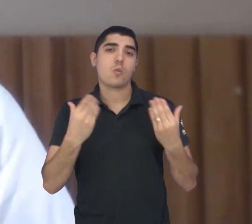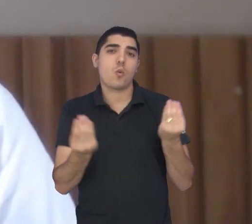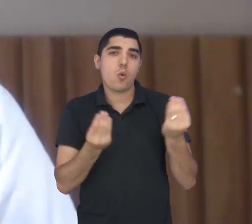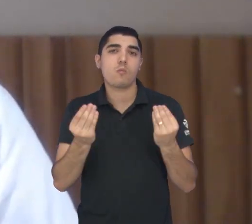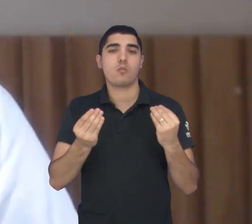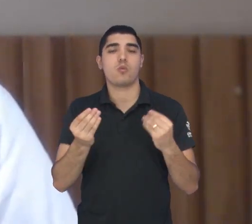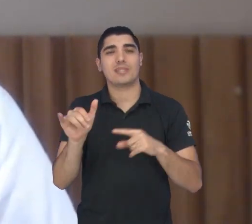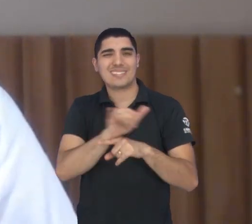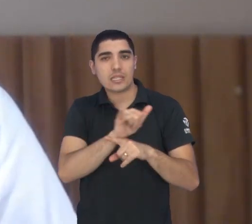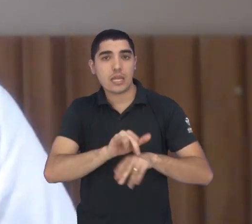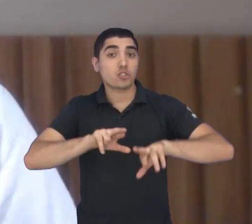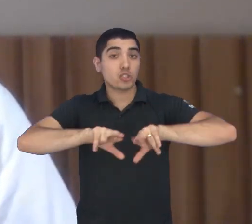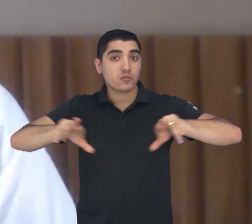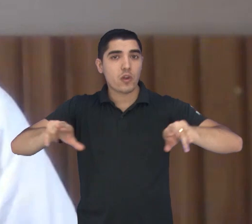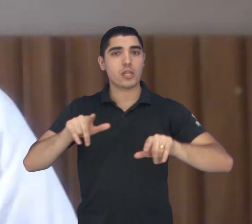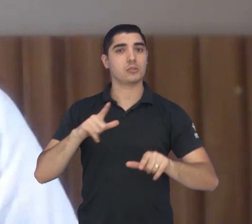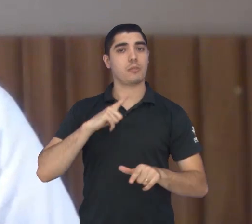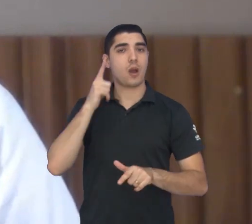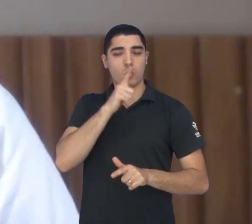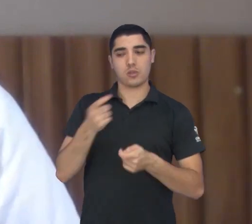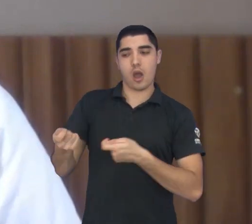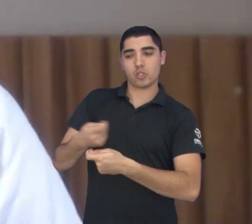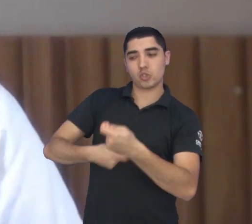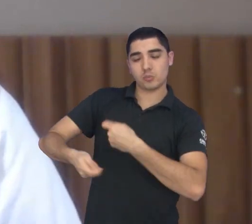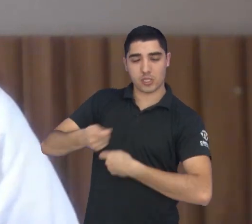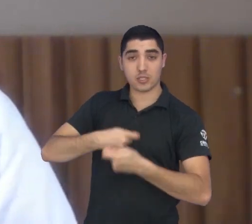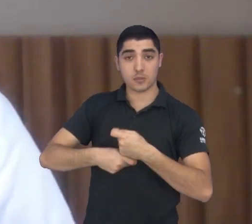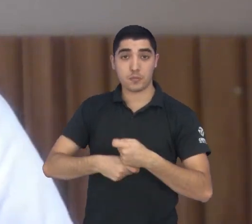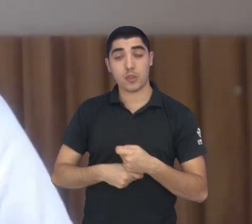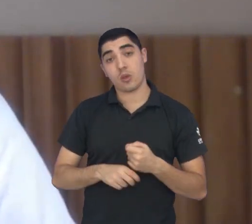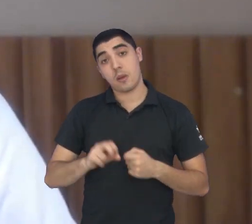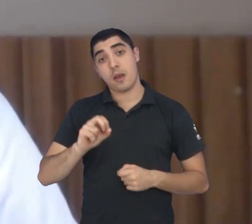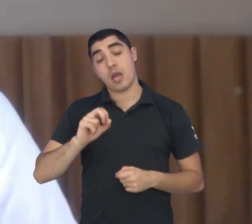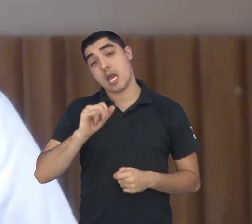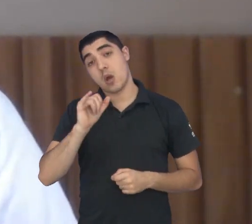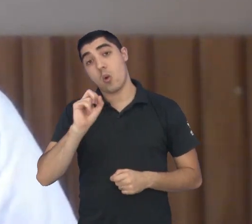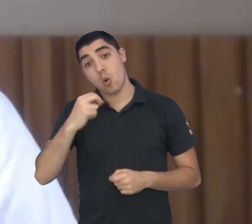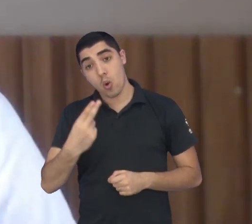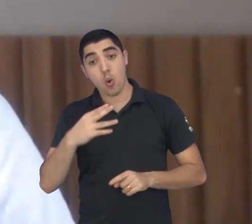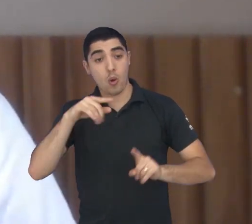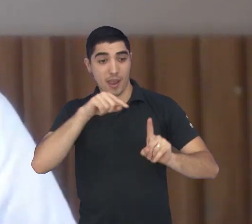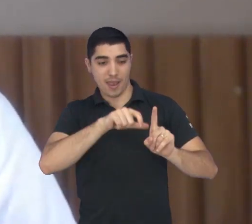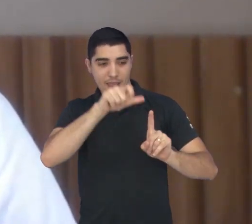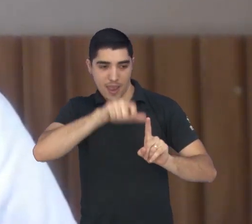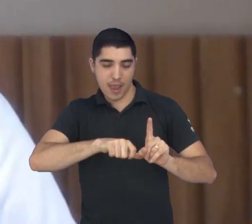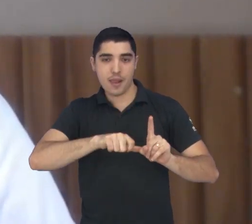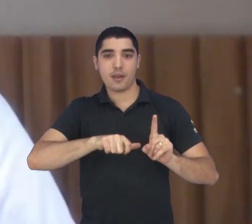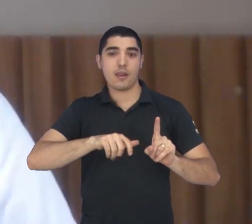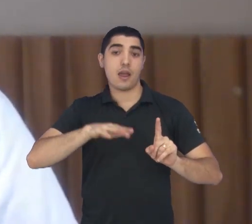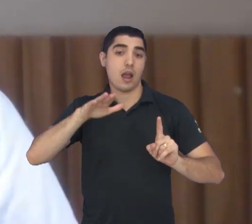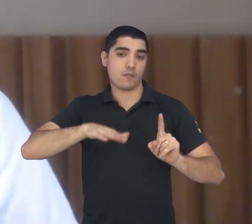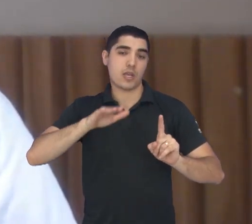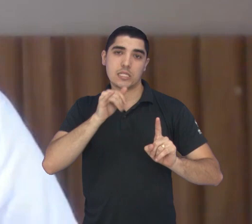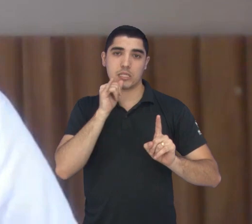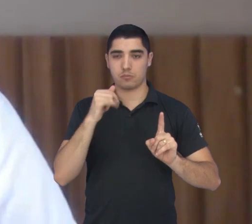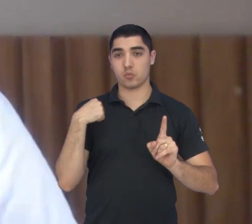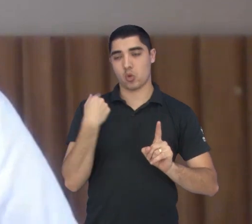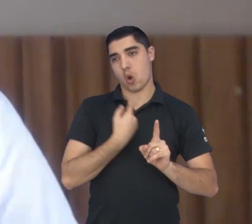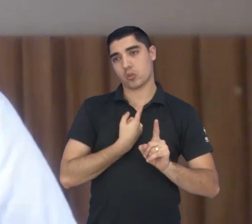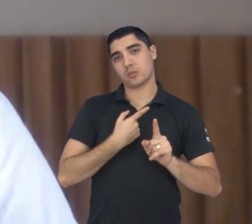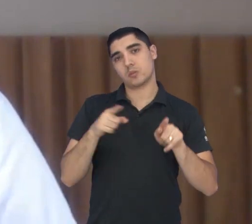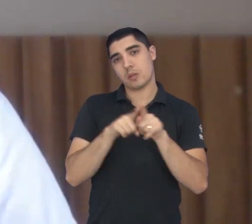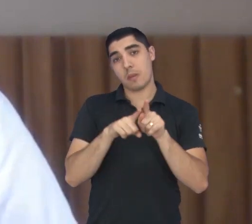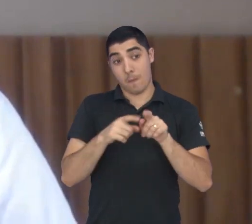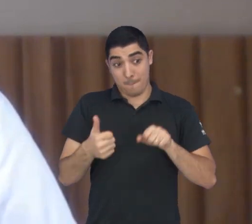condomínio e, como bem colocado por você, nós não moramos nos condomínios ao qual nós administramos. Então,